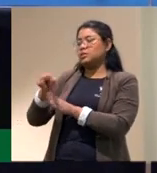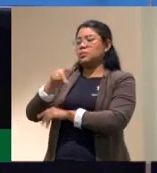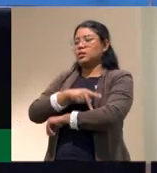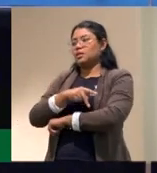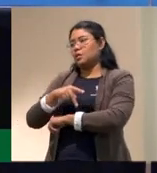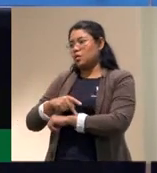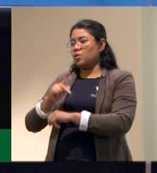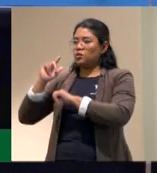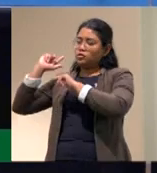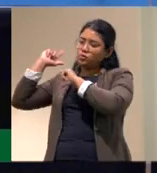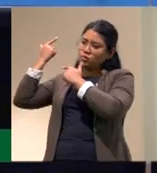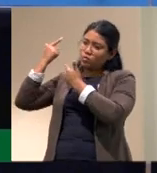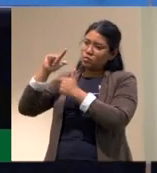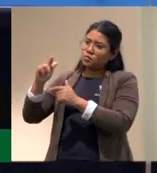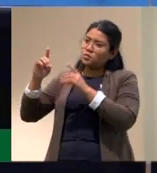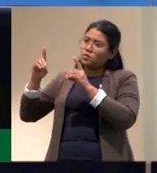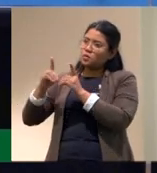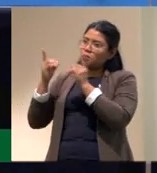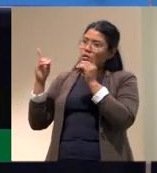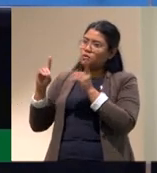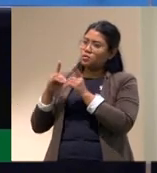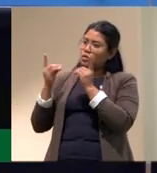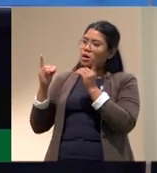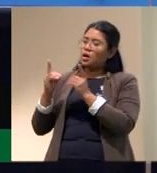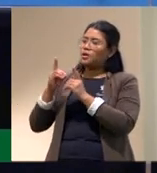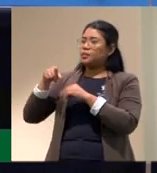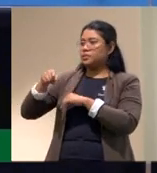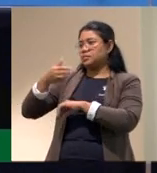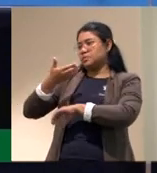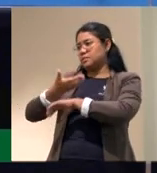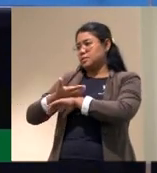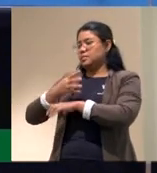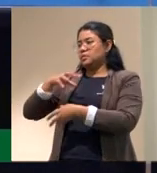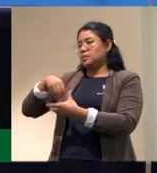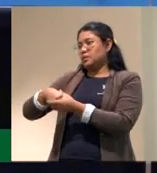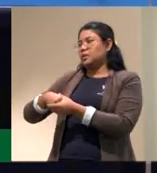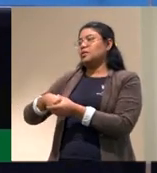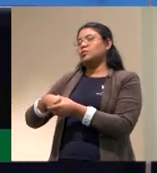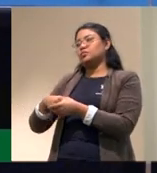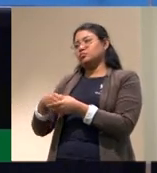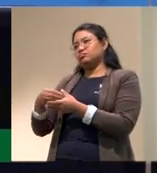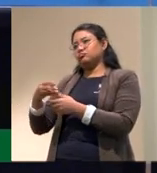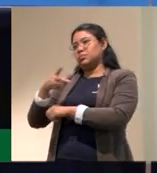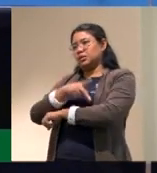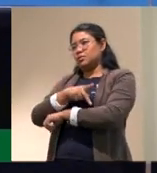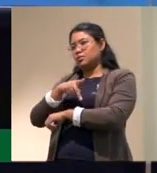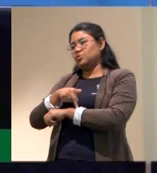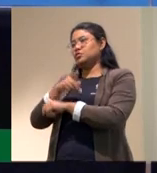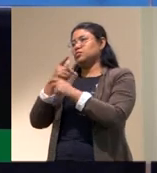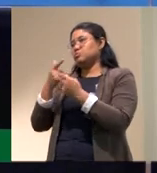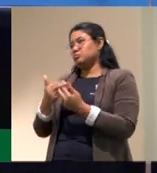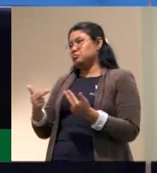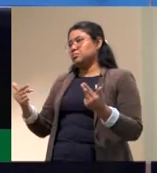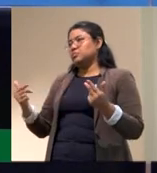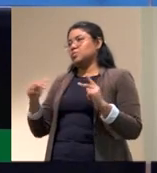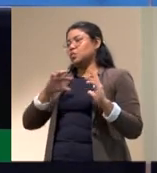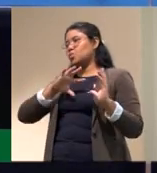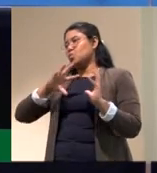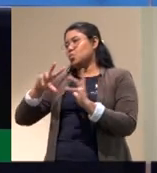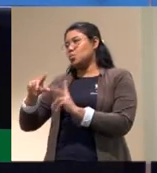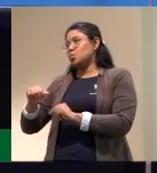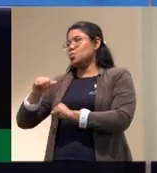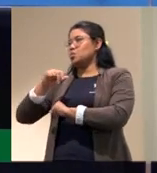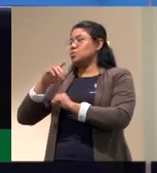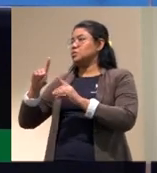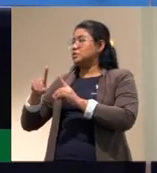a tradição da didática, que é uma disciplina tão cara para os educadores, toda a didática e